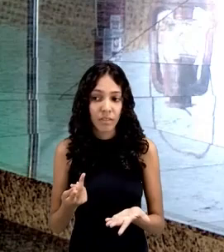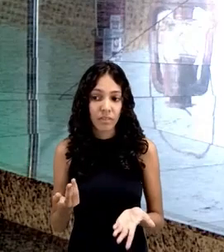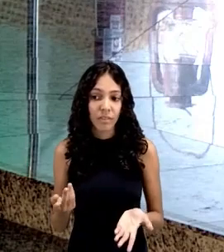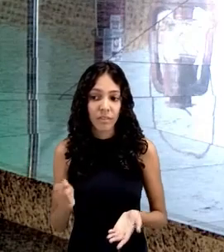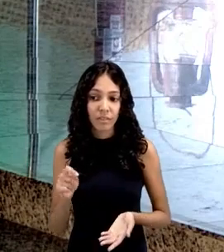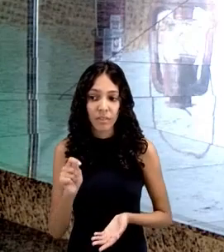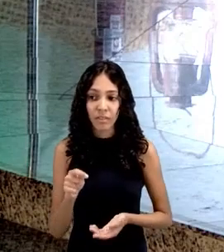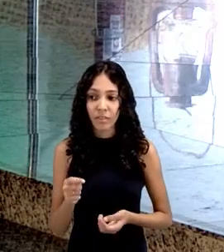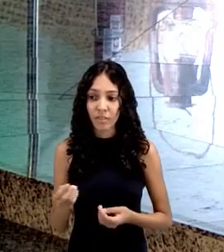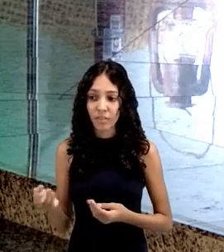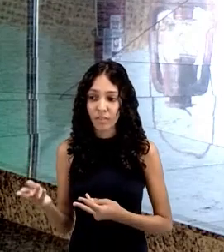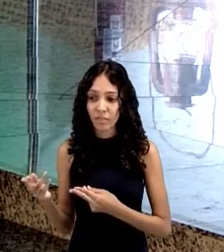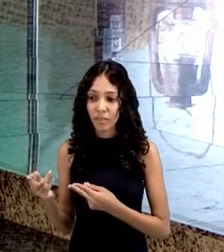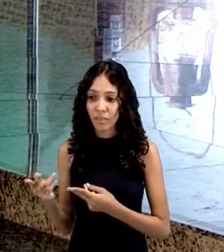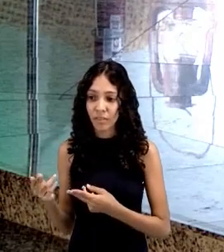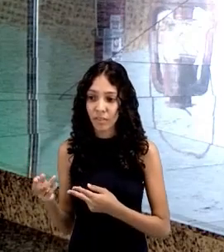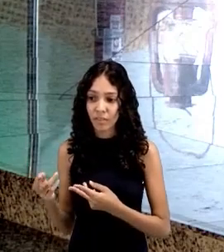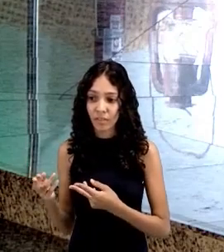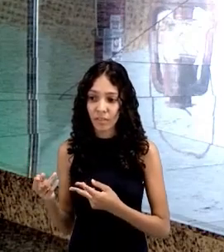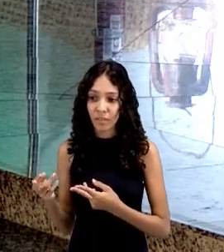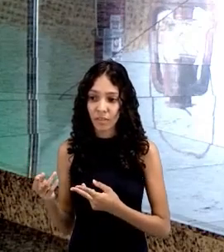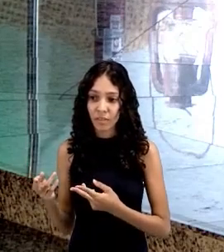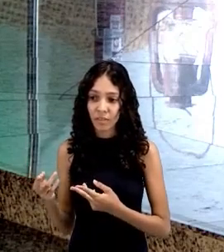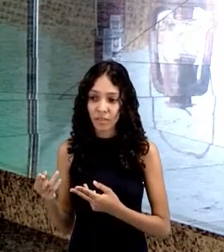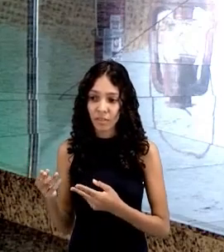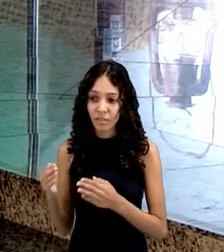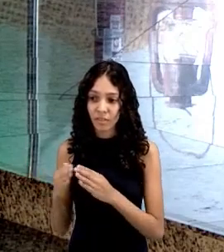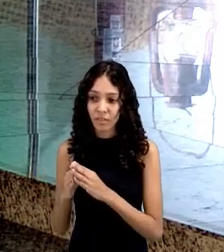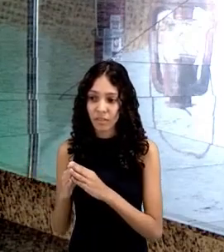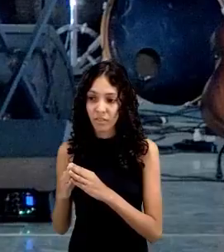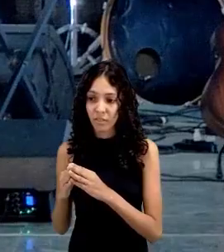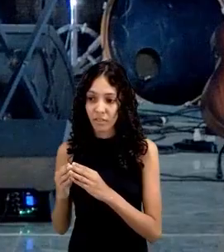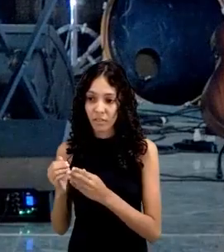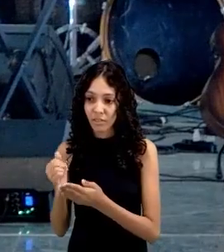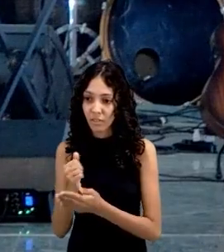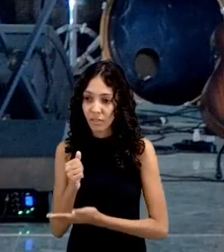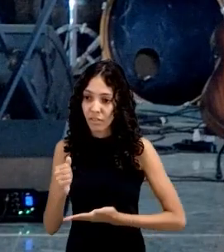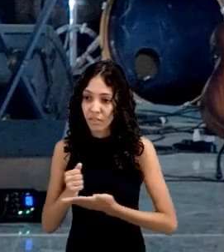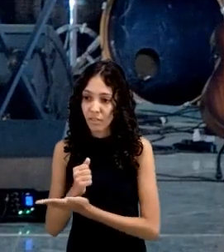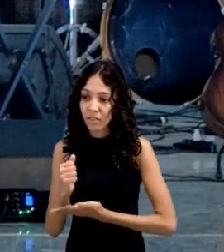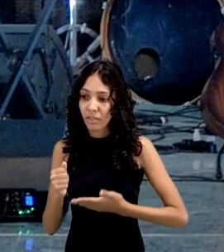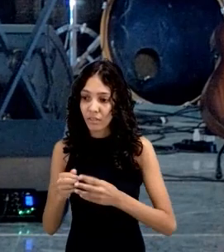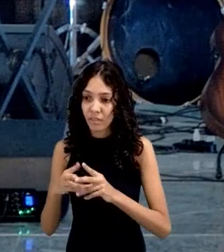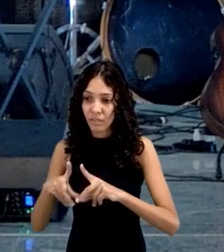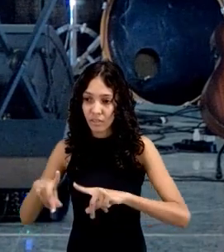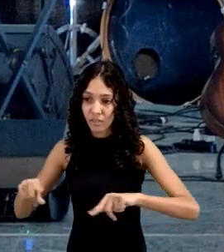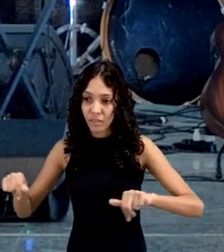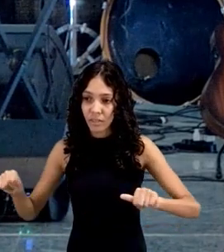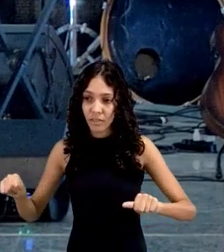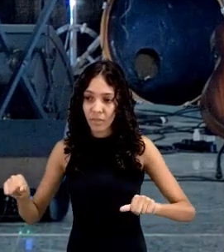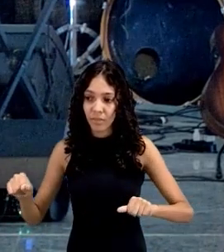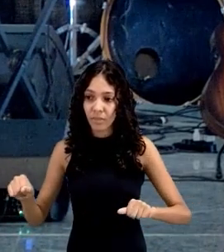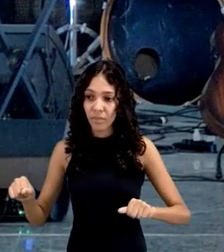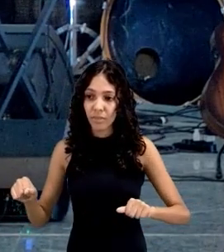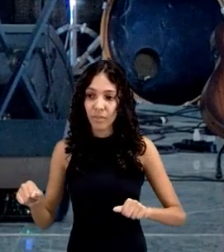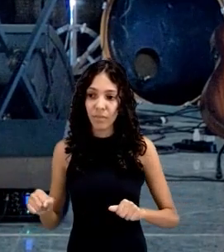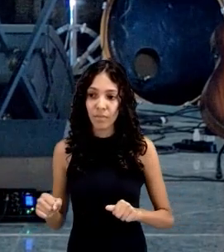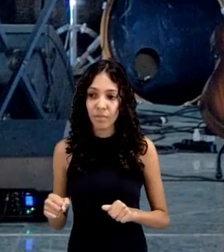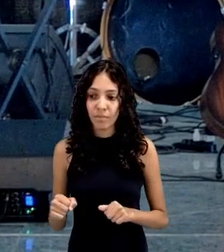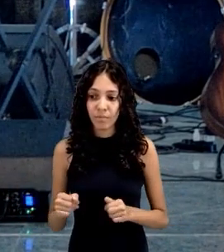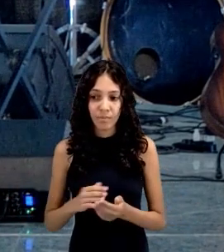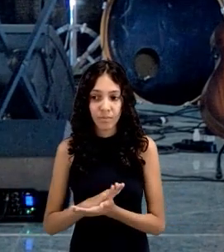Quando vier o juízo, você vai ser condenado. Você não serve para nada no reino de Deus. Você tem noção de como Jesus é exigente nesse